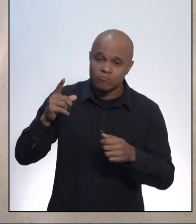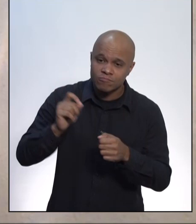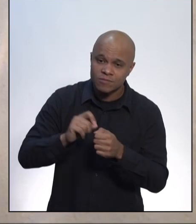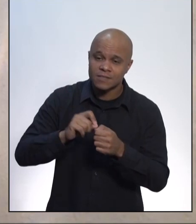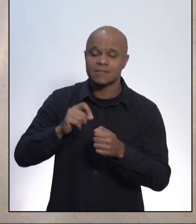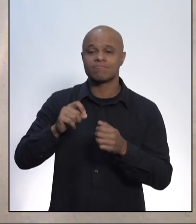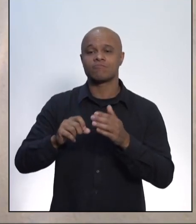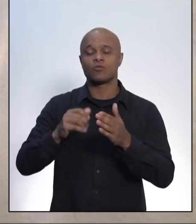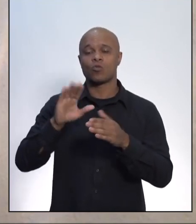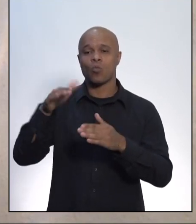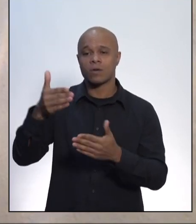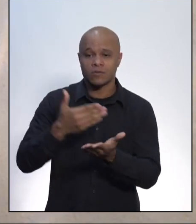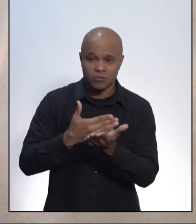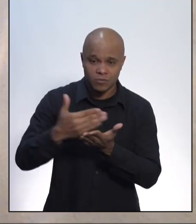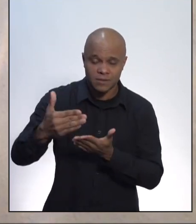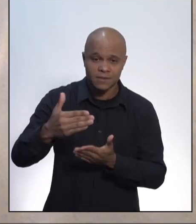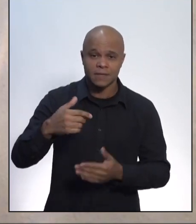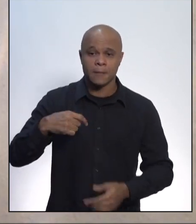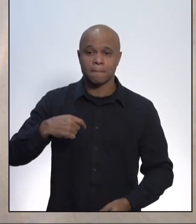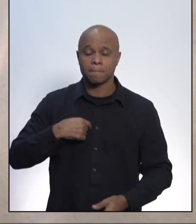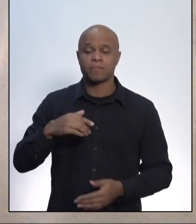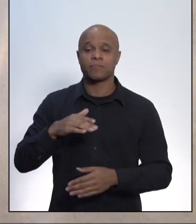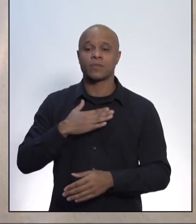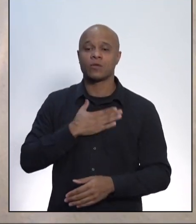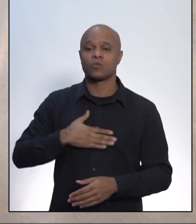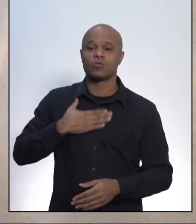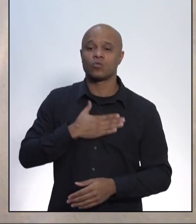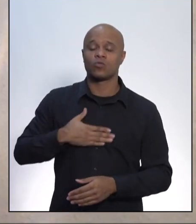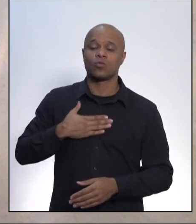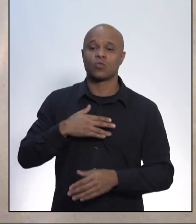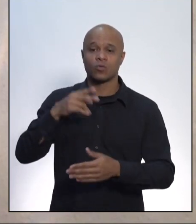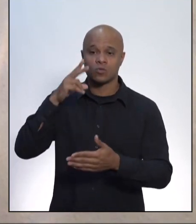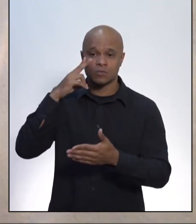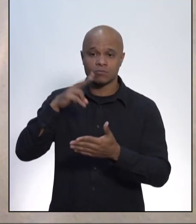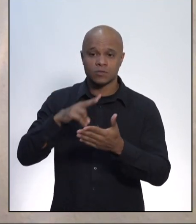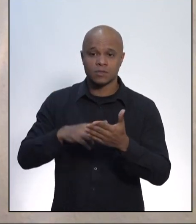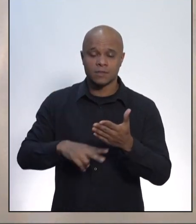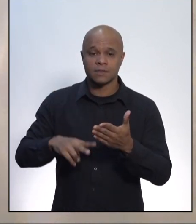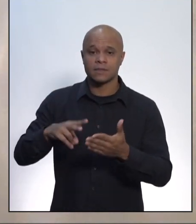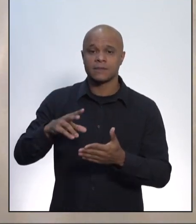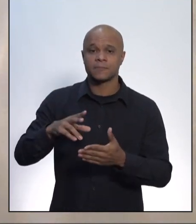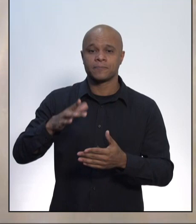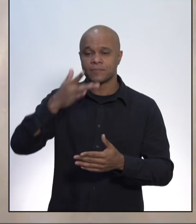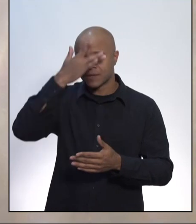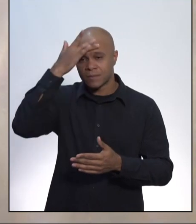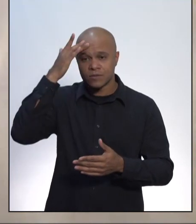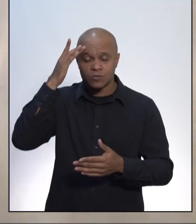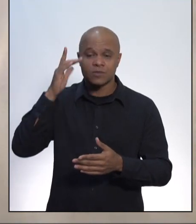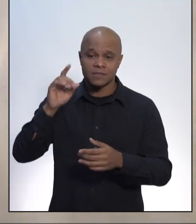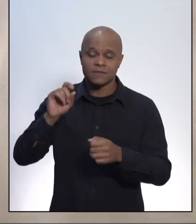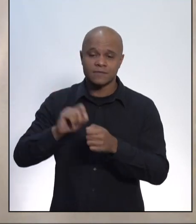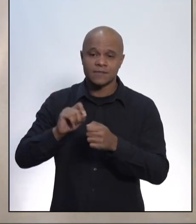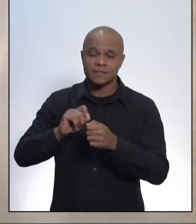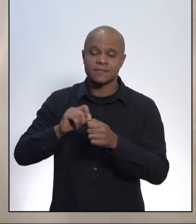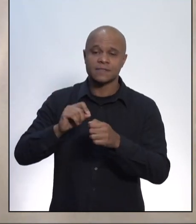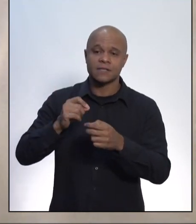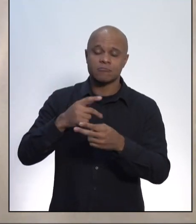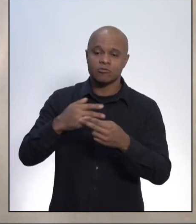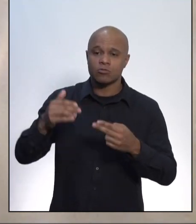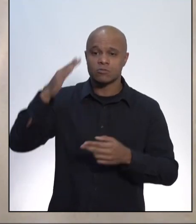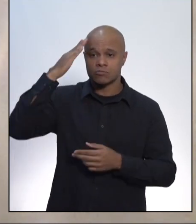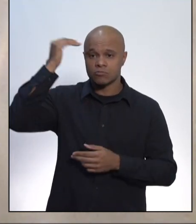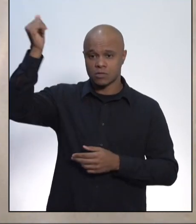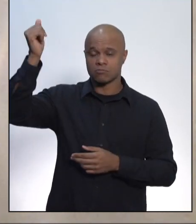eu gosto muito de ler sobre empreendedores, né? Não só empreendedores, mas personalidades que